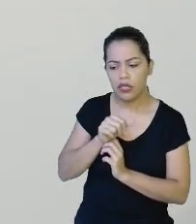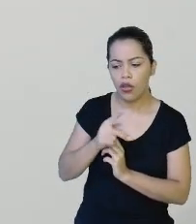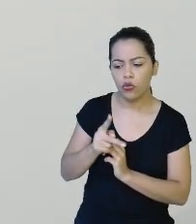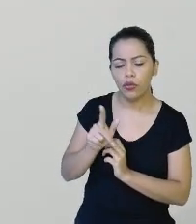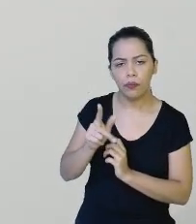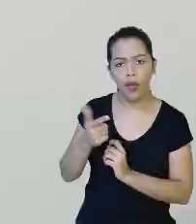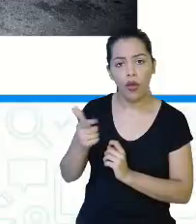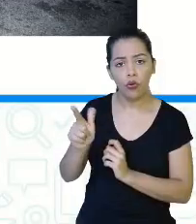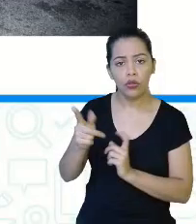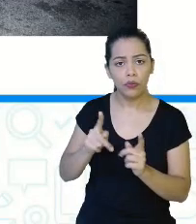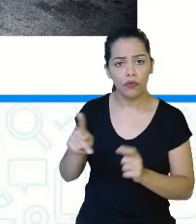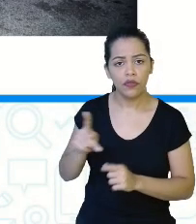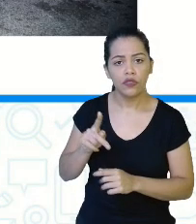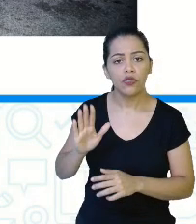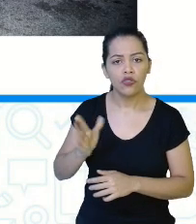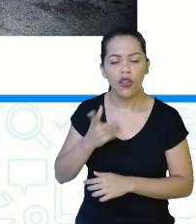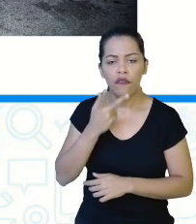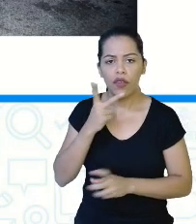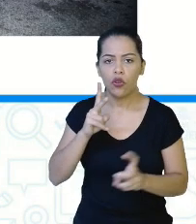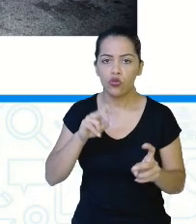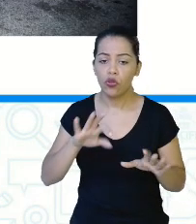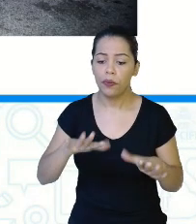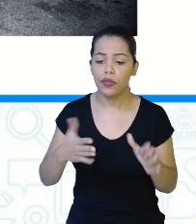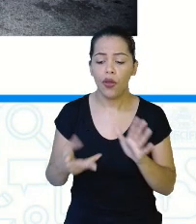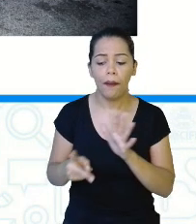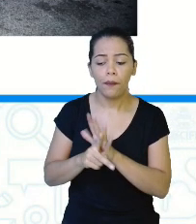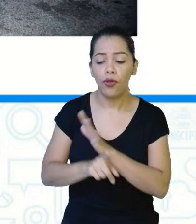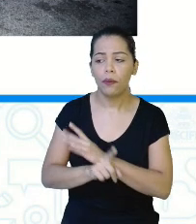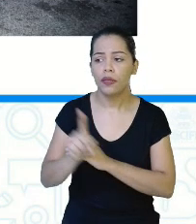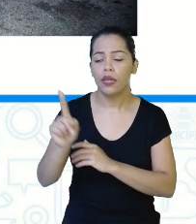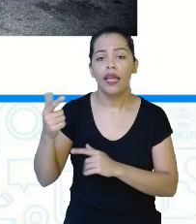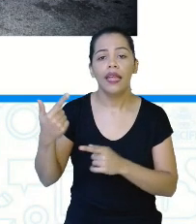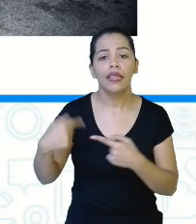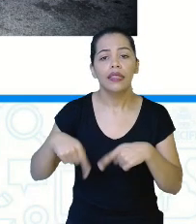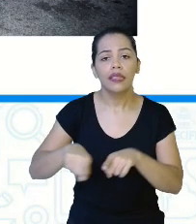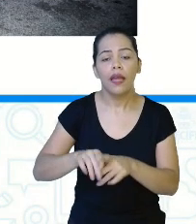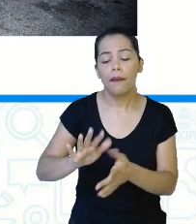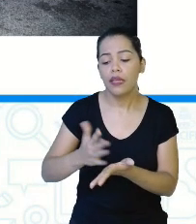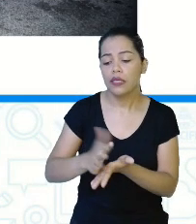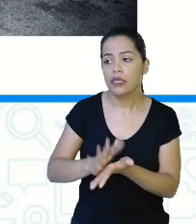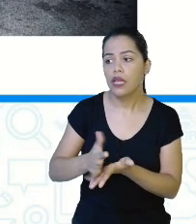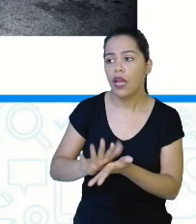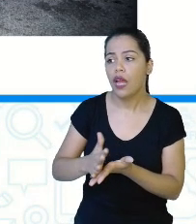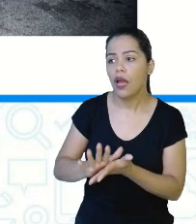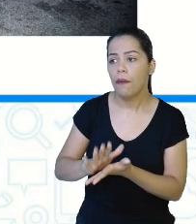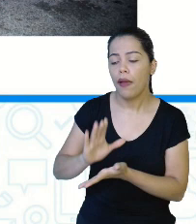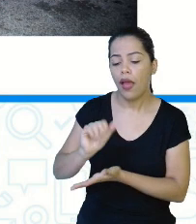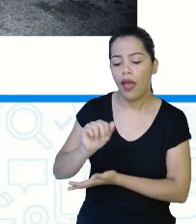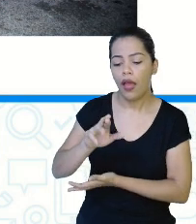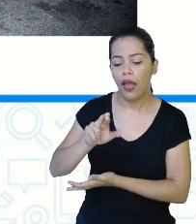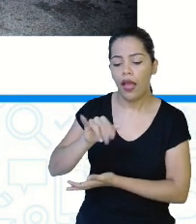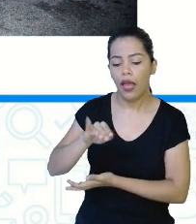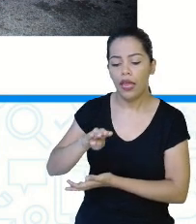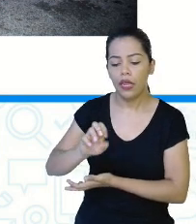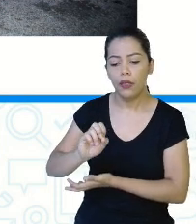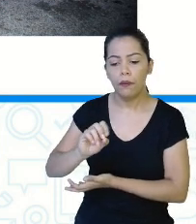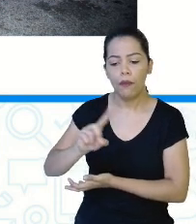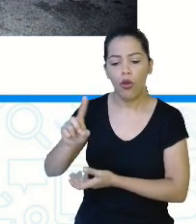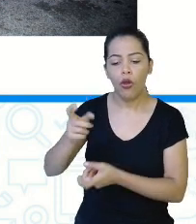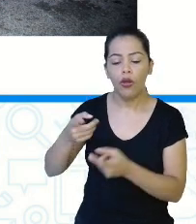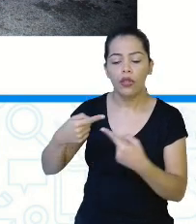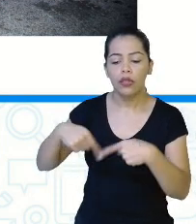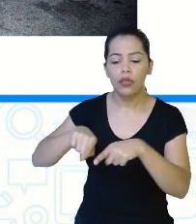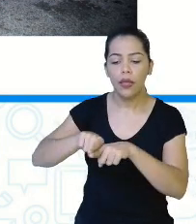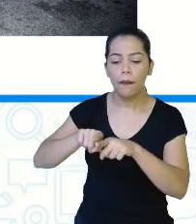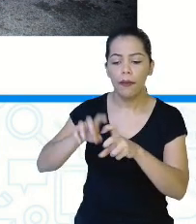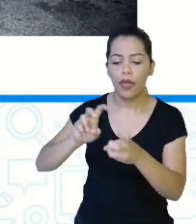dança originária de lá, da África, bem como o samba, o carimbó, o maxixe e a capoeira. Eu